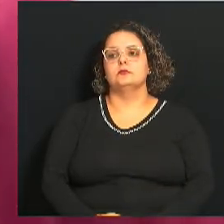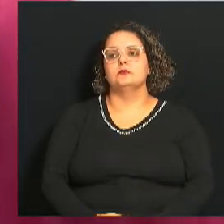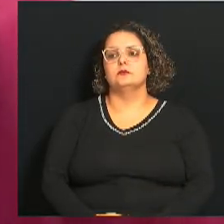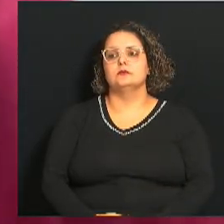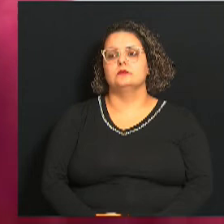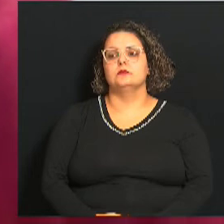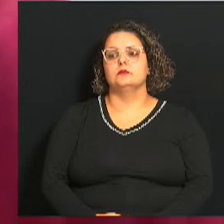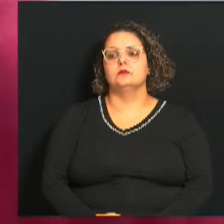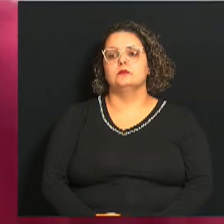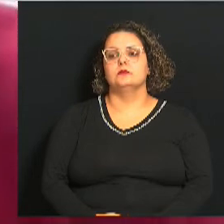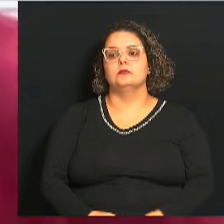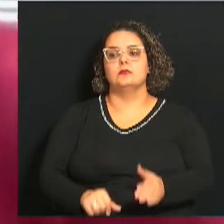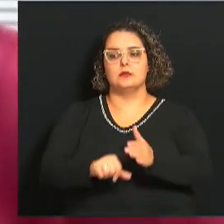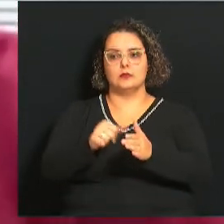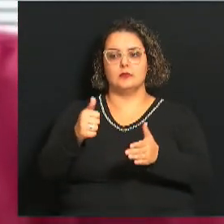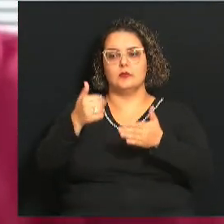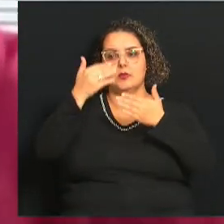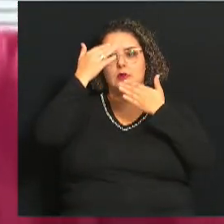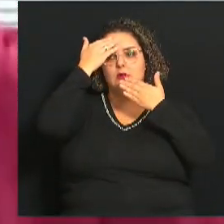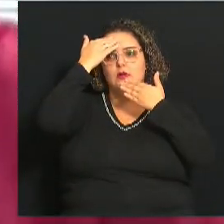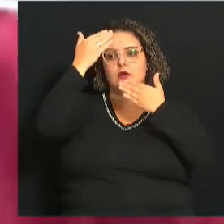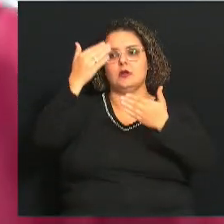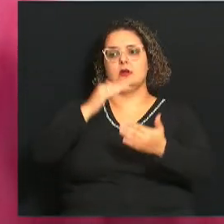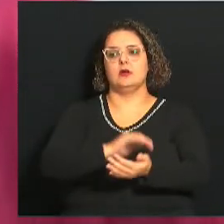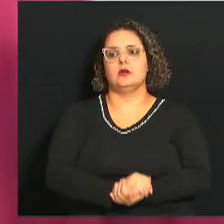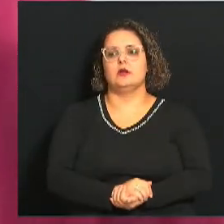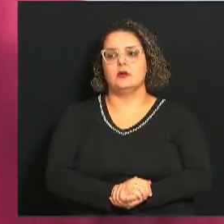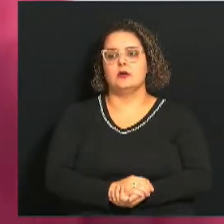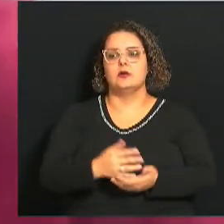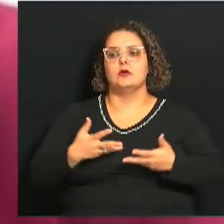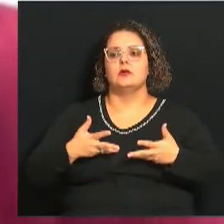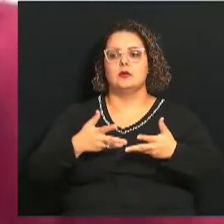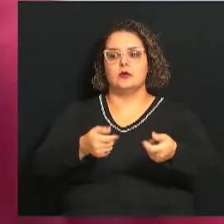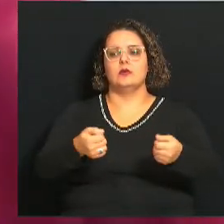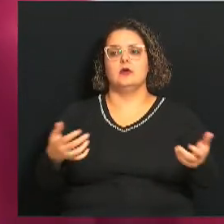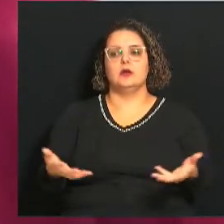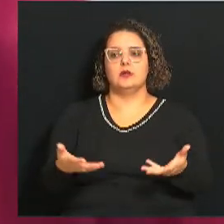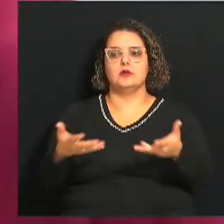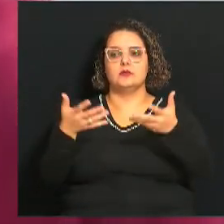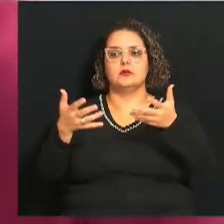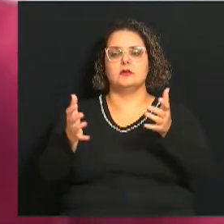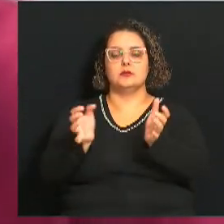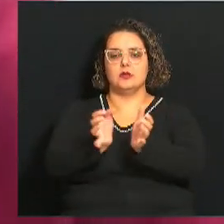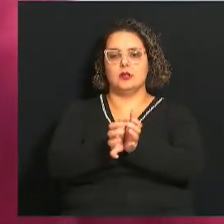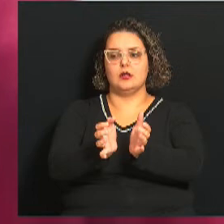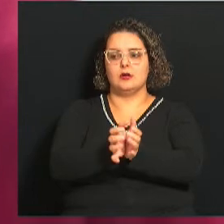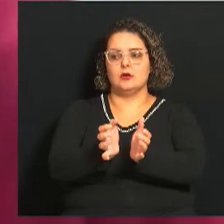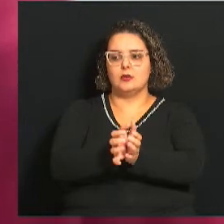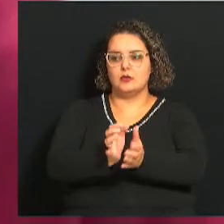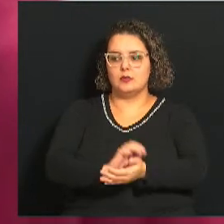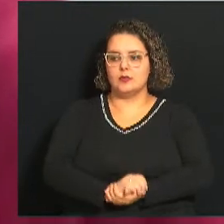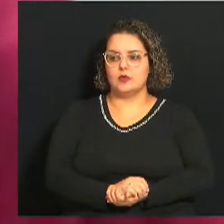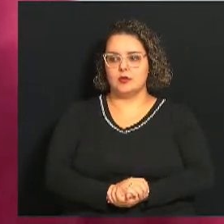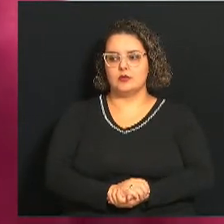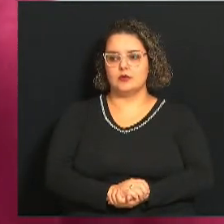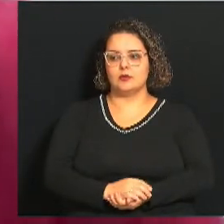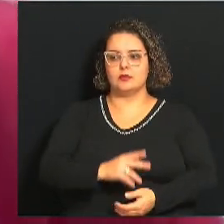aqui primeiro é agradecer, né, ao convite, à iniciativa da comissão, no nome do presidente